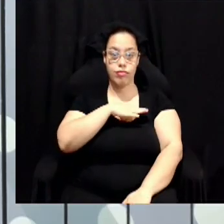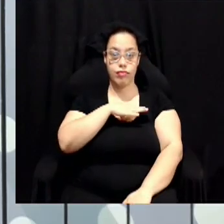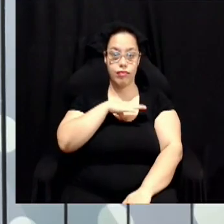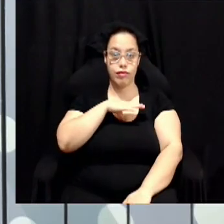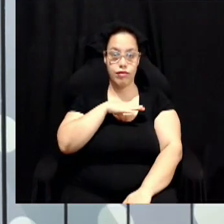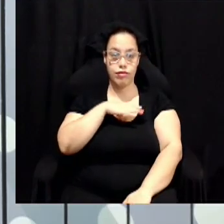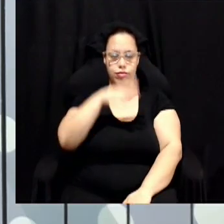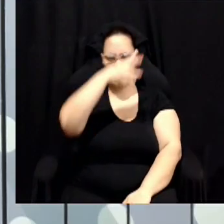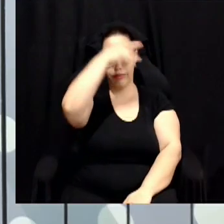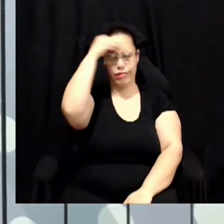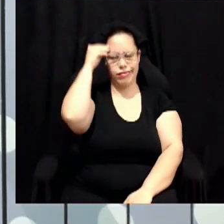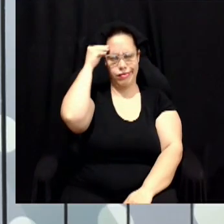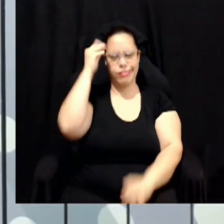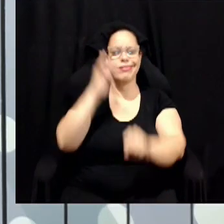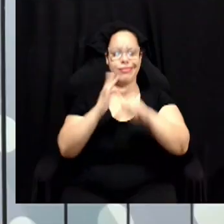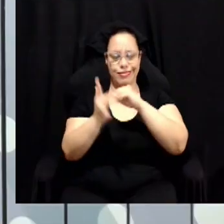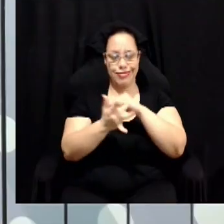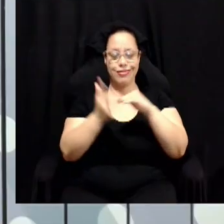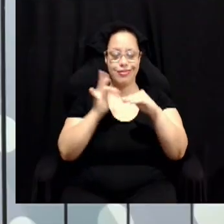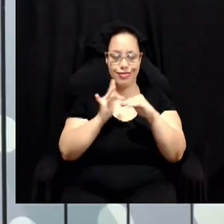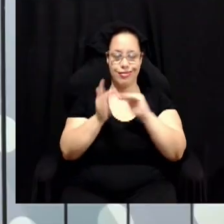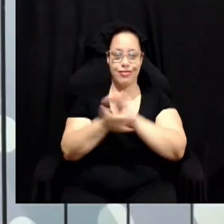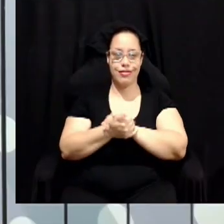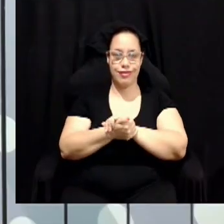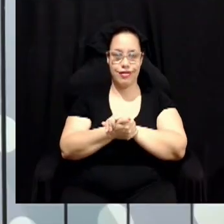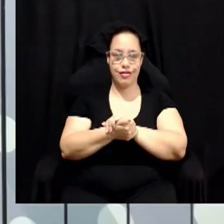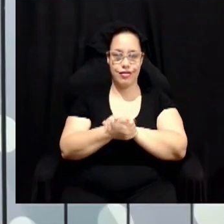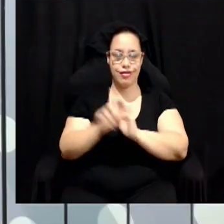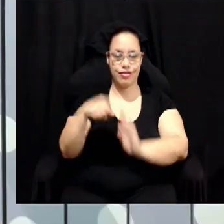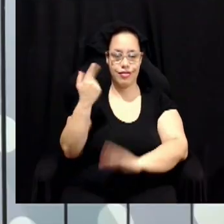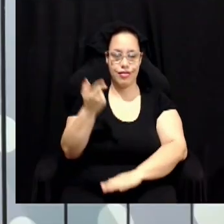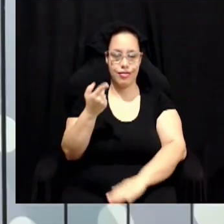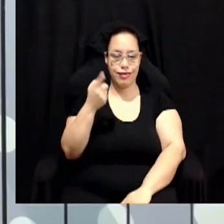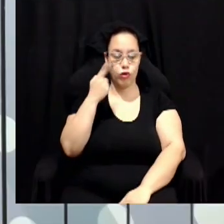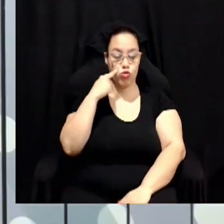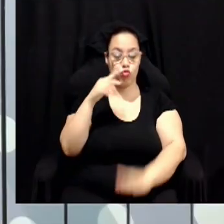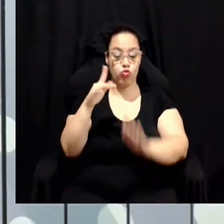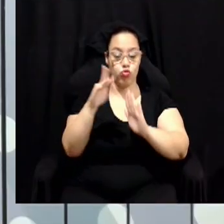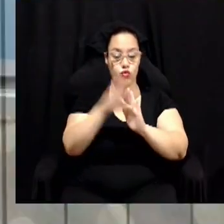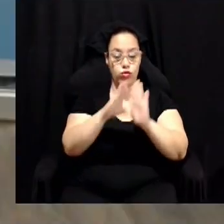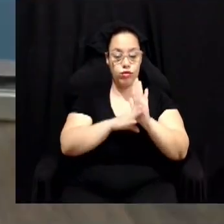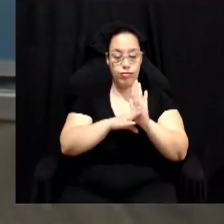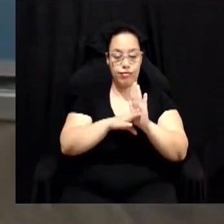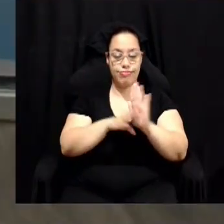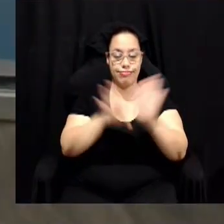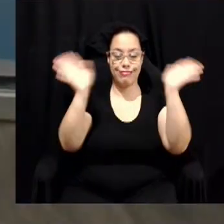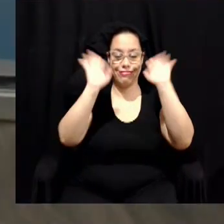esqueça de nos acompanhar nas redes sociais. A gente se vê no próximo programa.